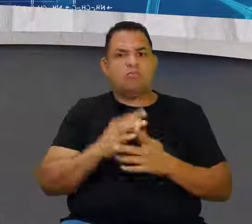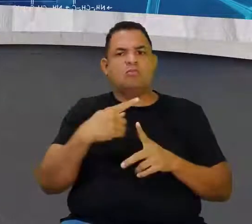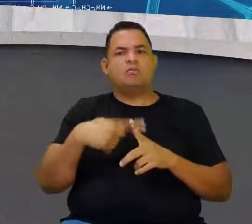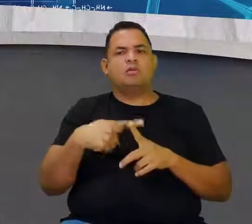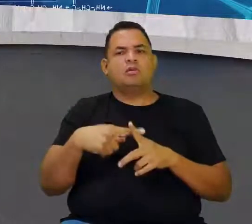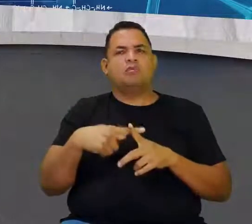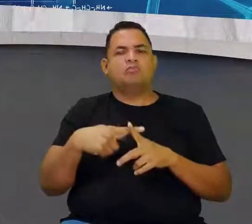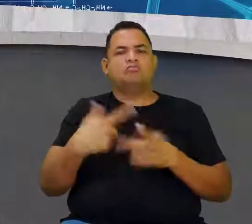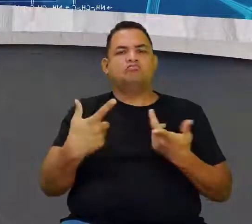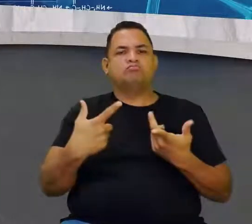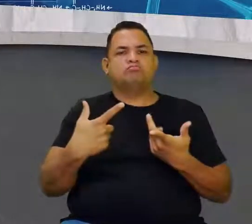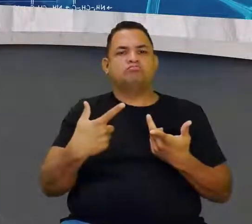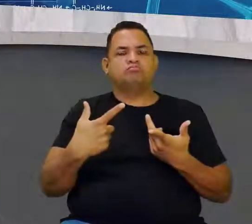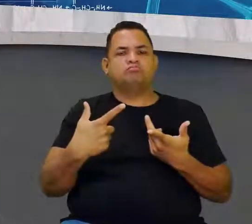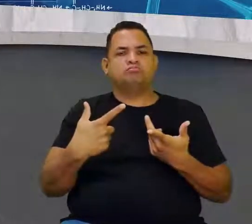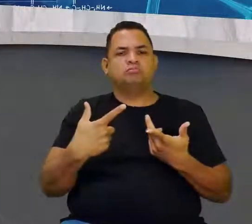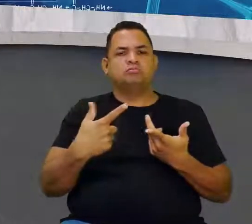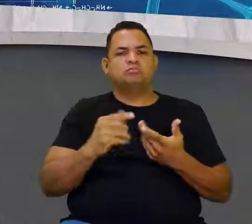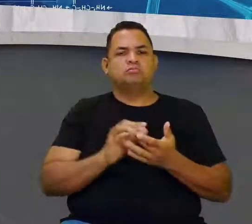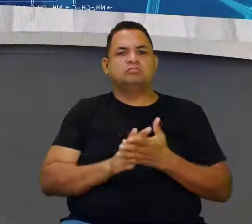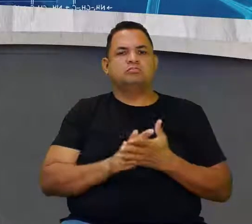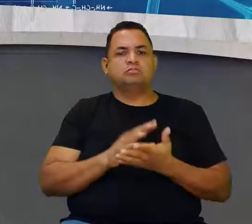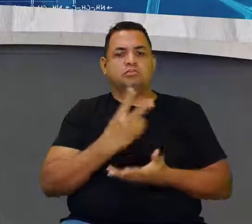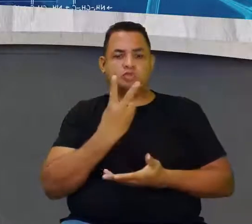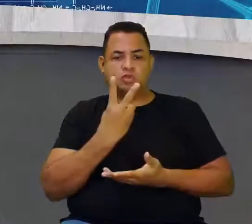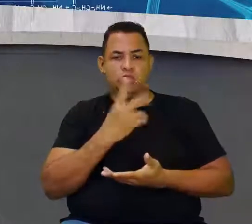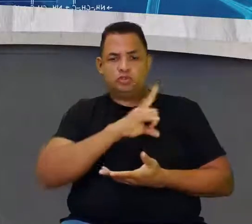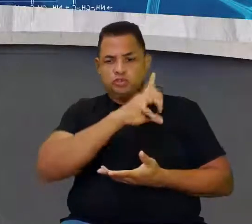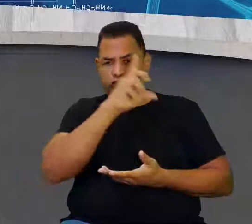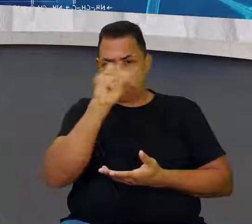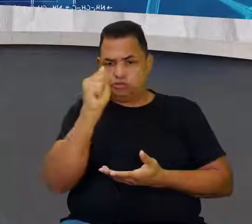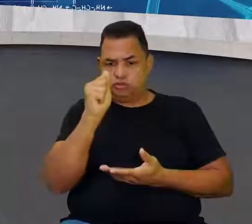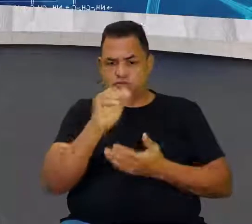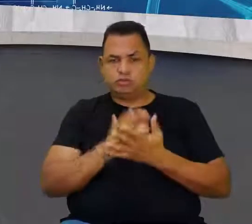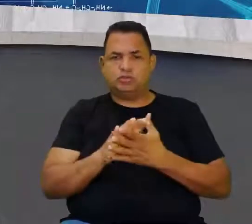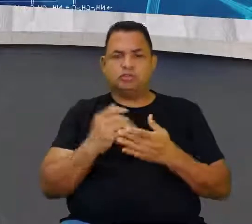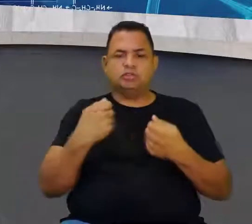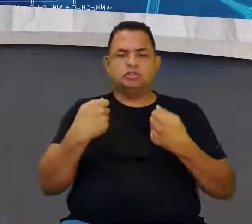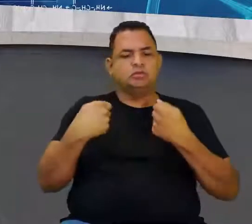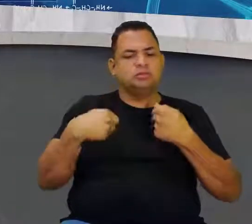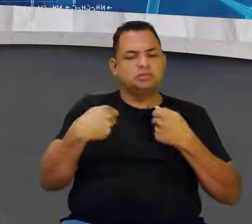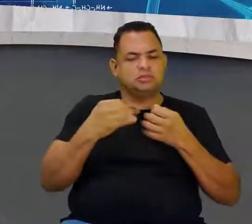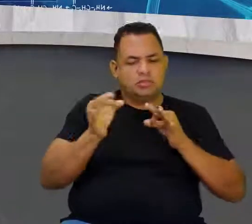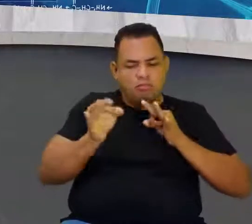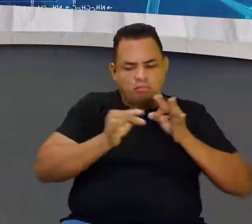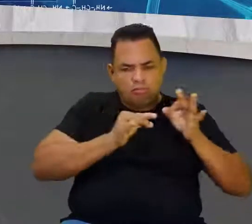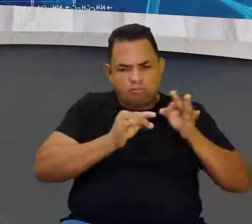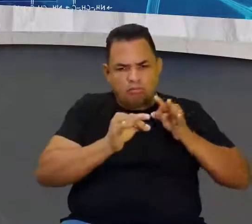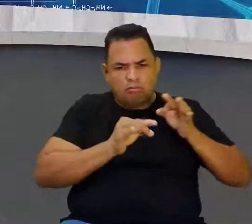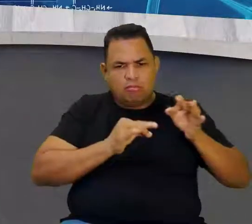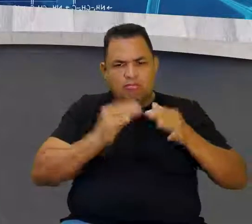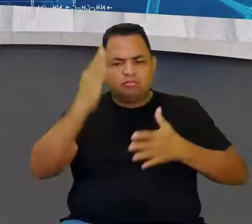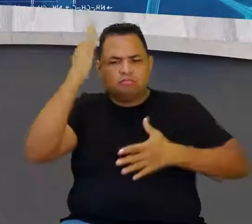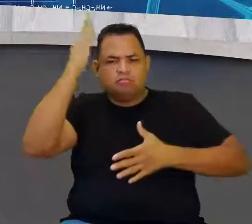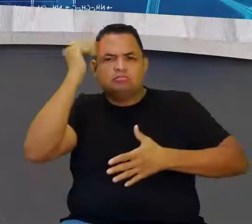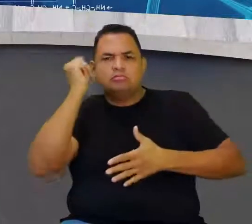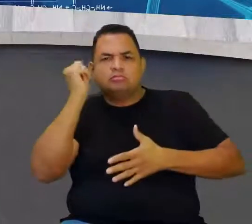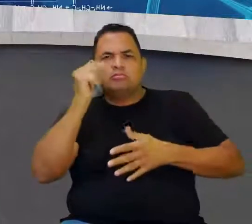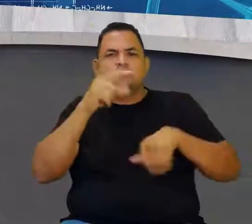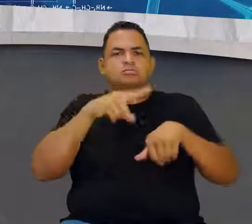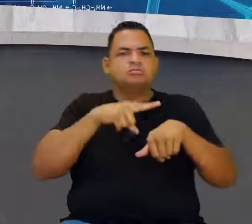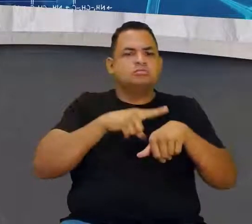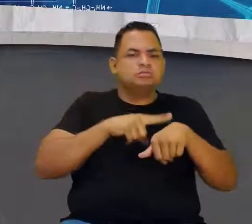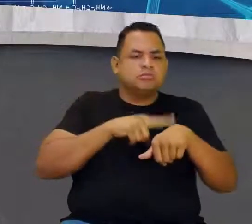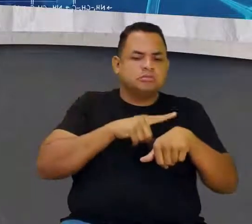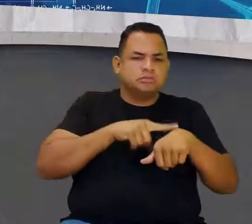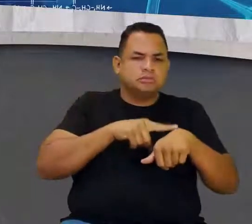grande, digamos assim, né? Ela vai ocorrer em 2 dias, você tem que começar a se organizar, saber em média o tempo